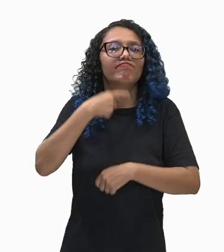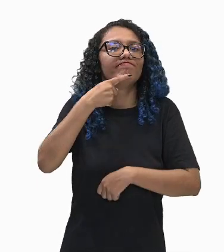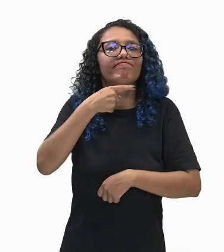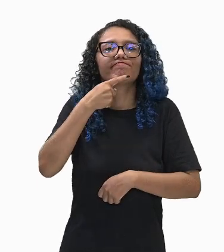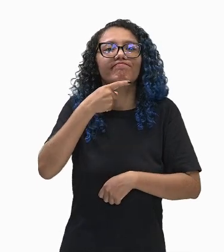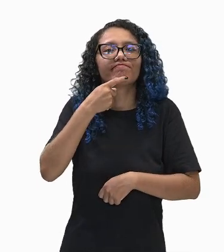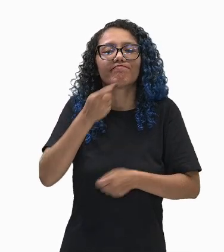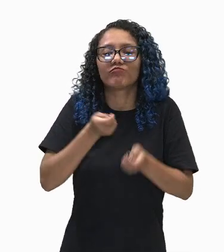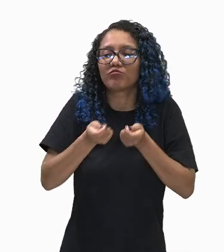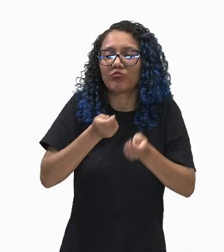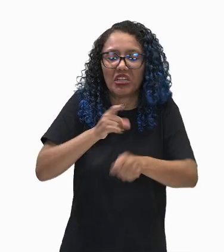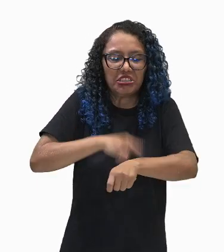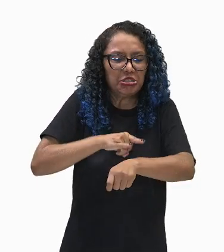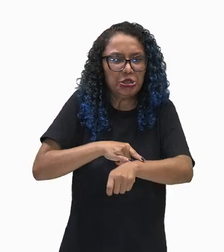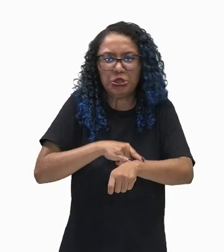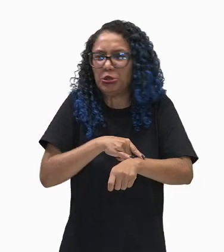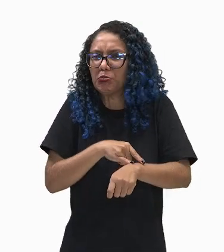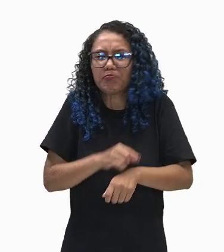da urina,